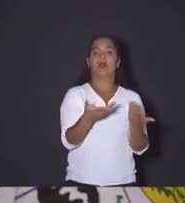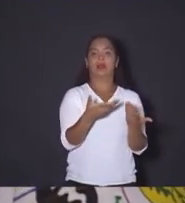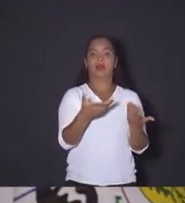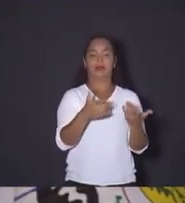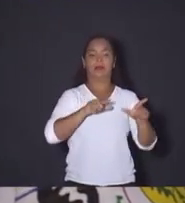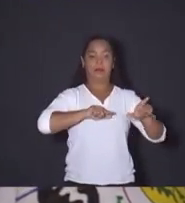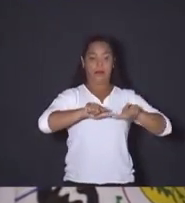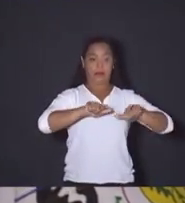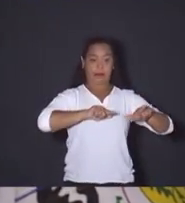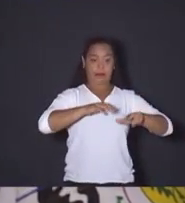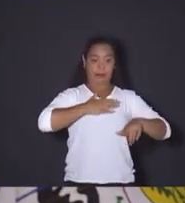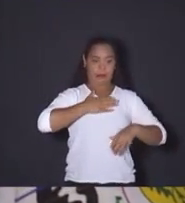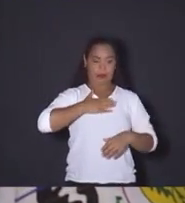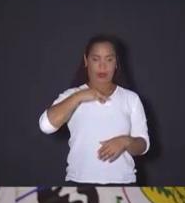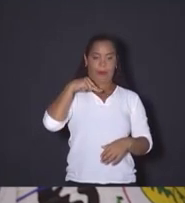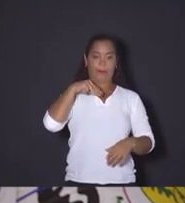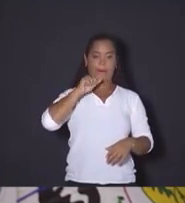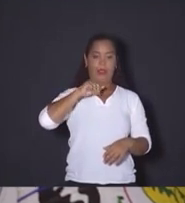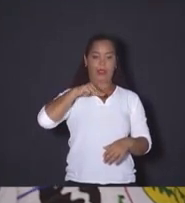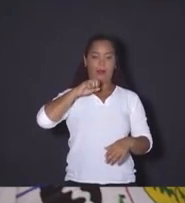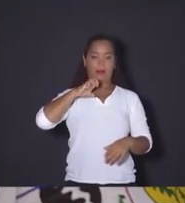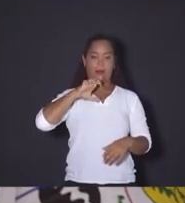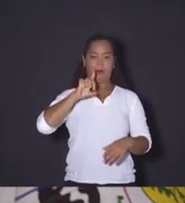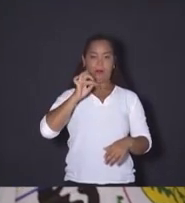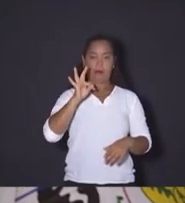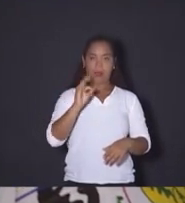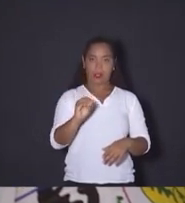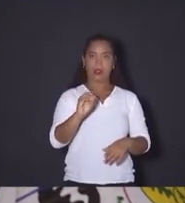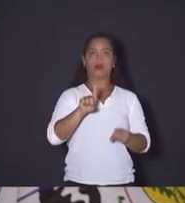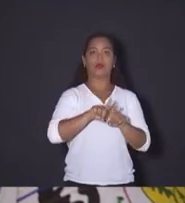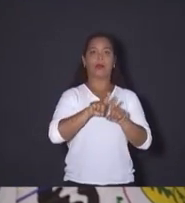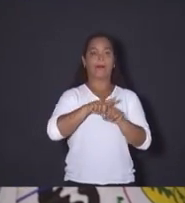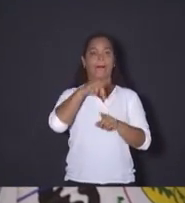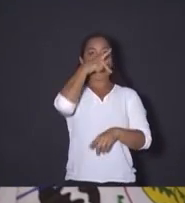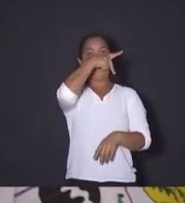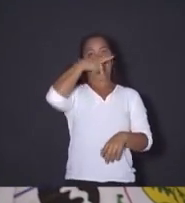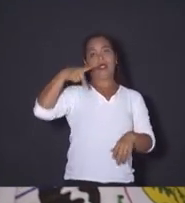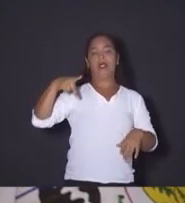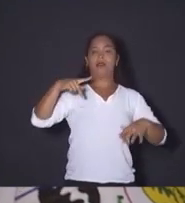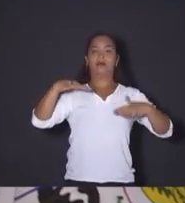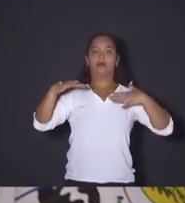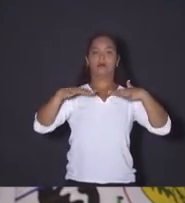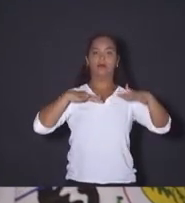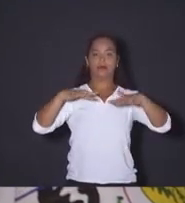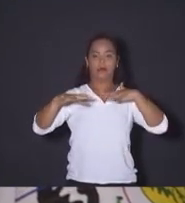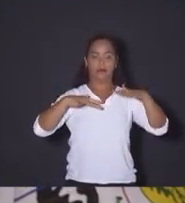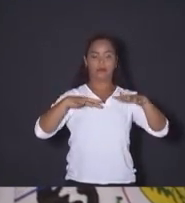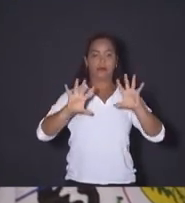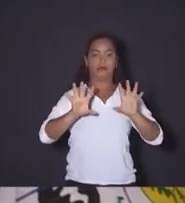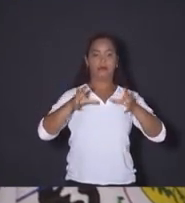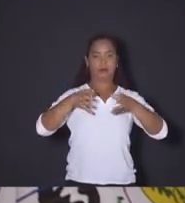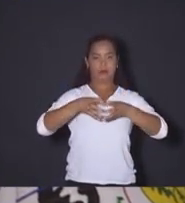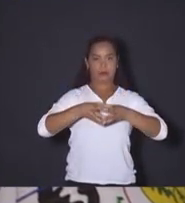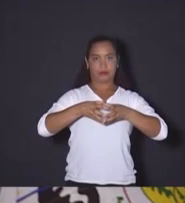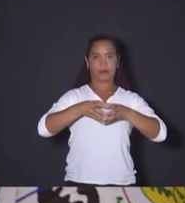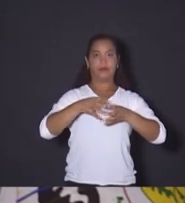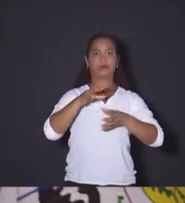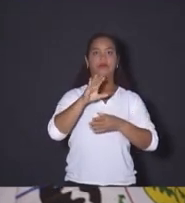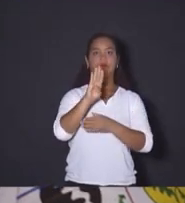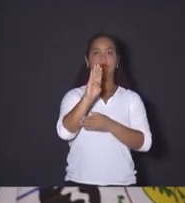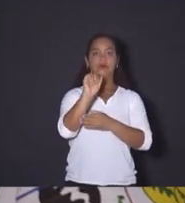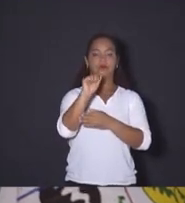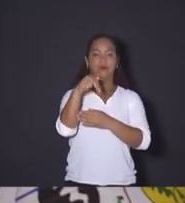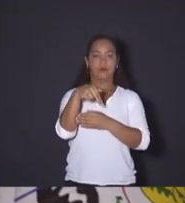também eu sou um momento de equipes do terreno mas também sou presidente de um movimento que é o bloco afro bankoma eu costumo dizer que o bloco